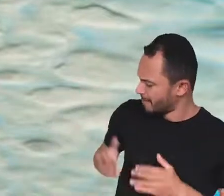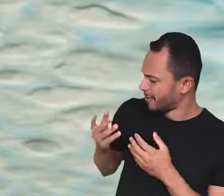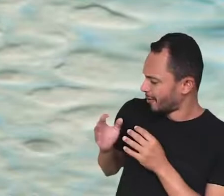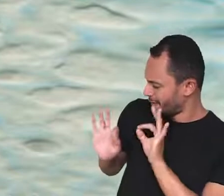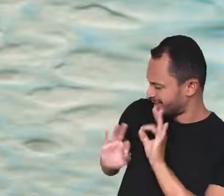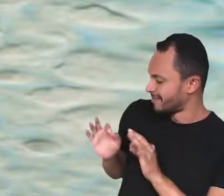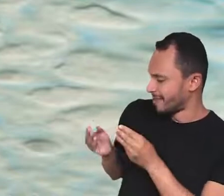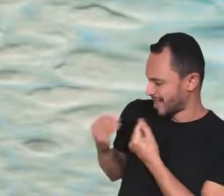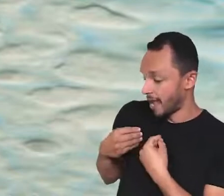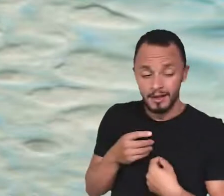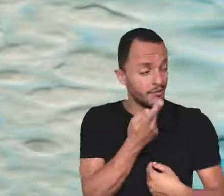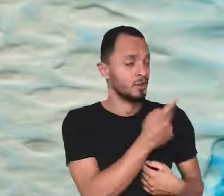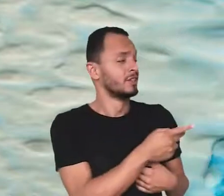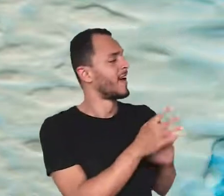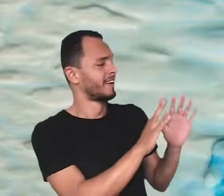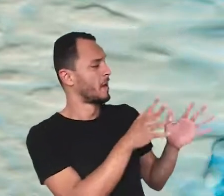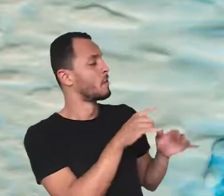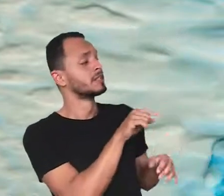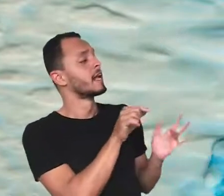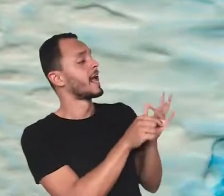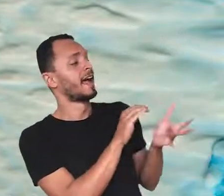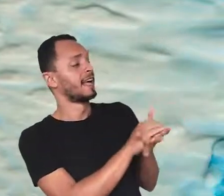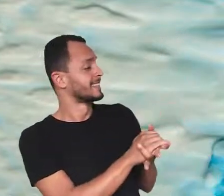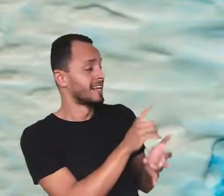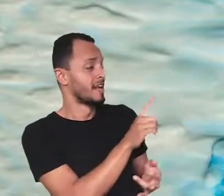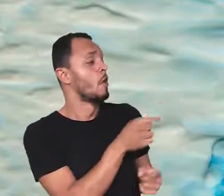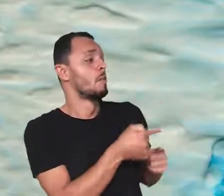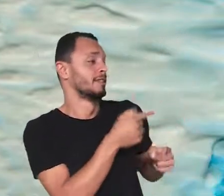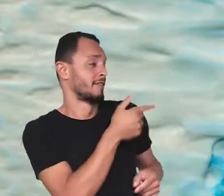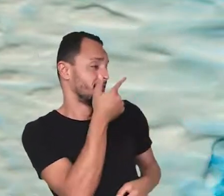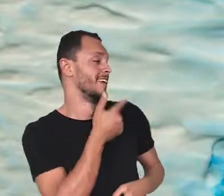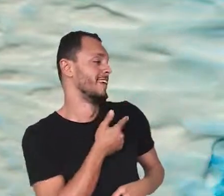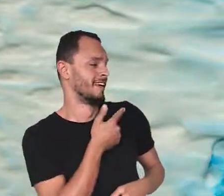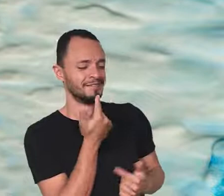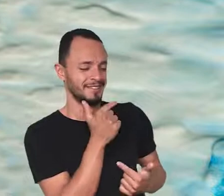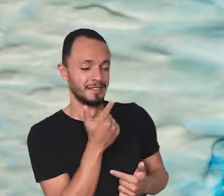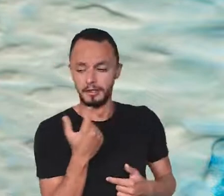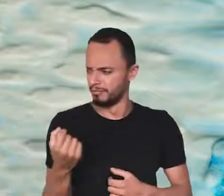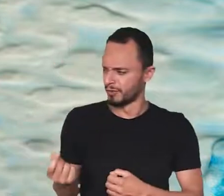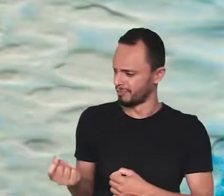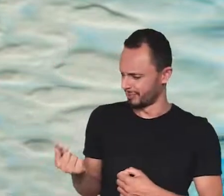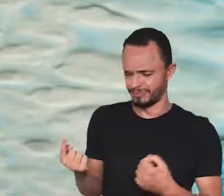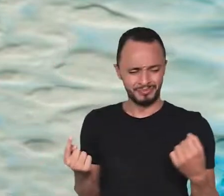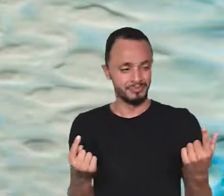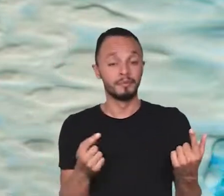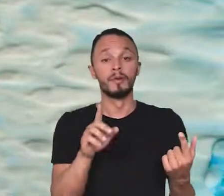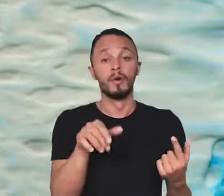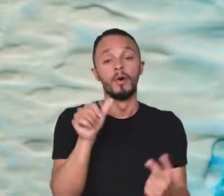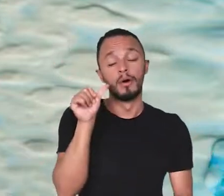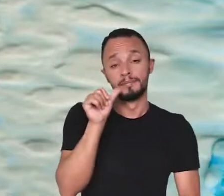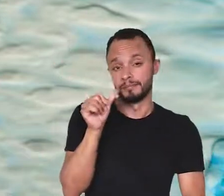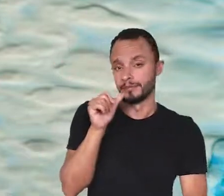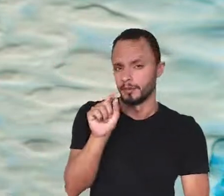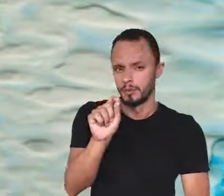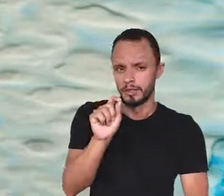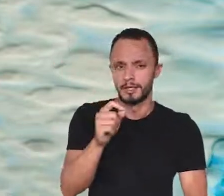mapa horrorosa dessas, eu, hein? Credo, amiga. Aqui, mais uma coisa. Sabe qual era o nome da madrinha da cintura fina? Uma